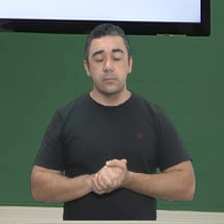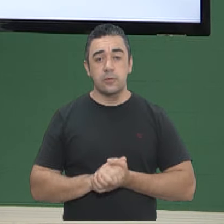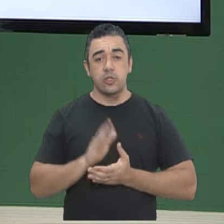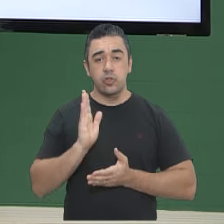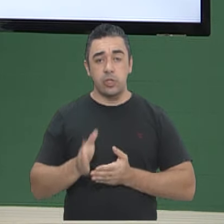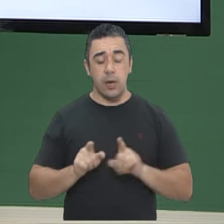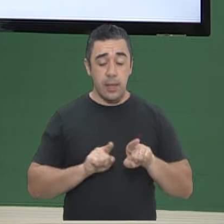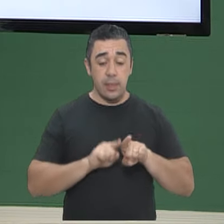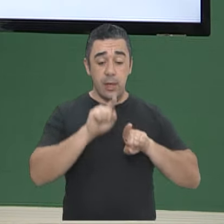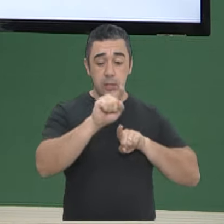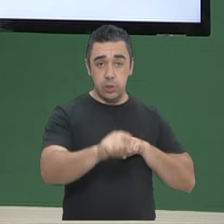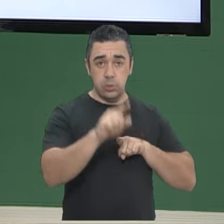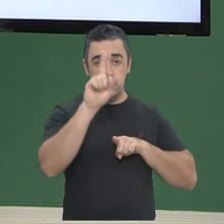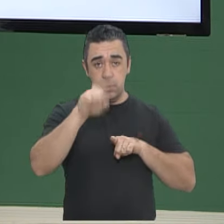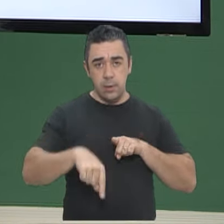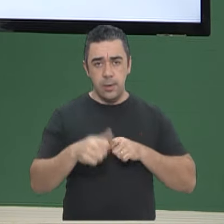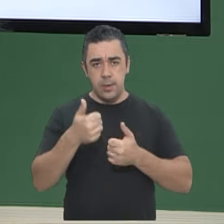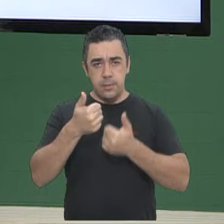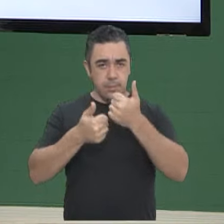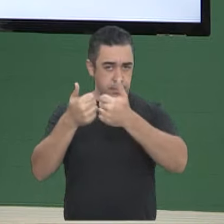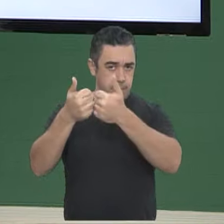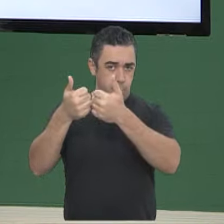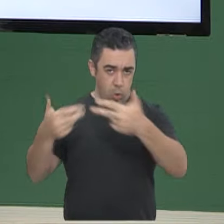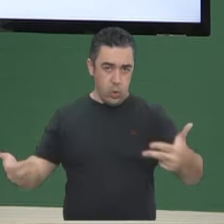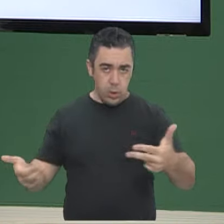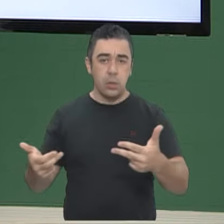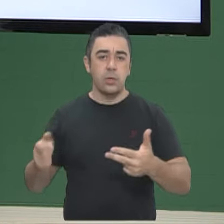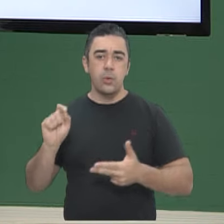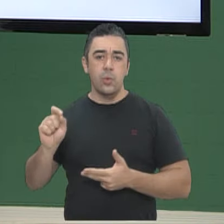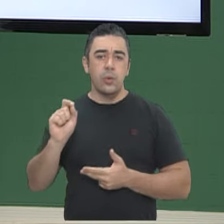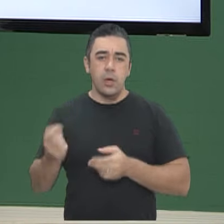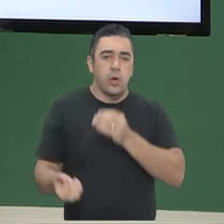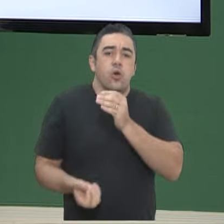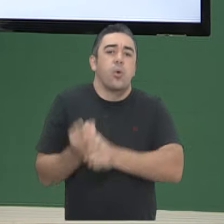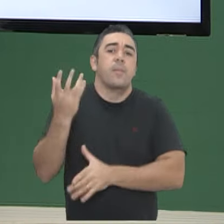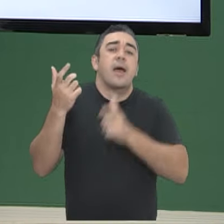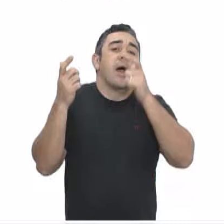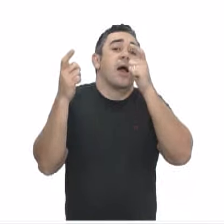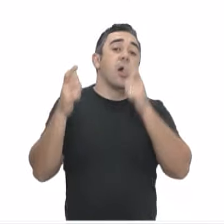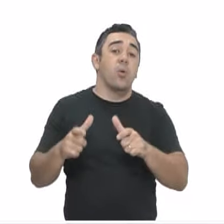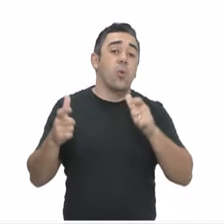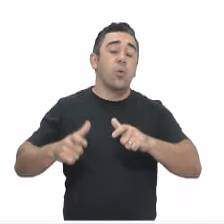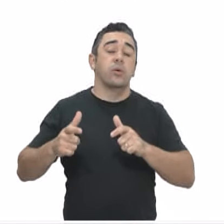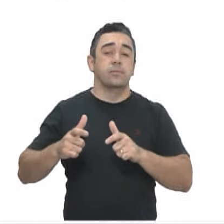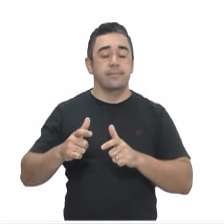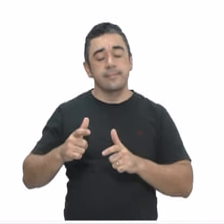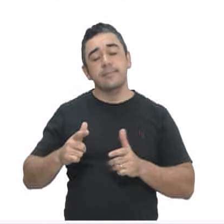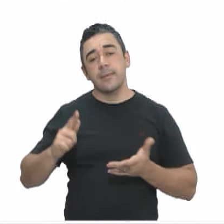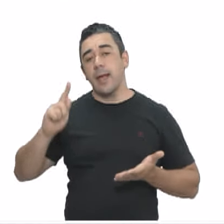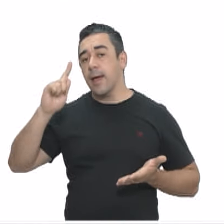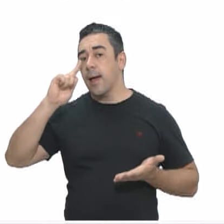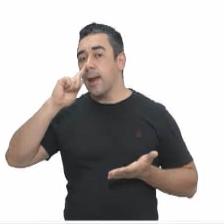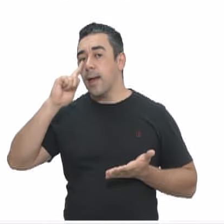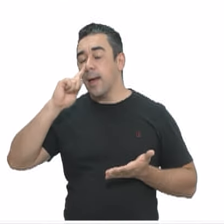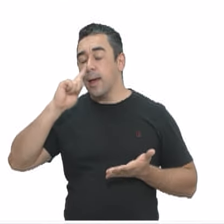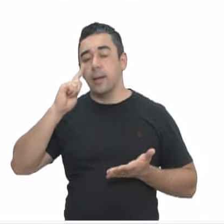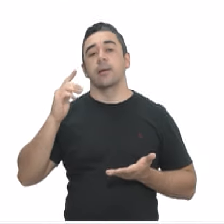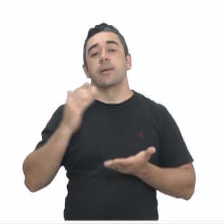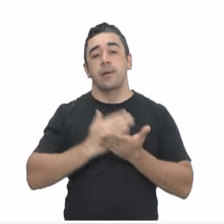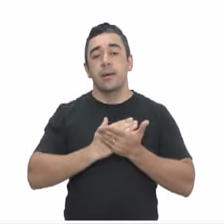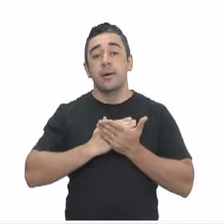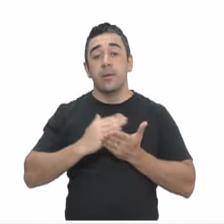enquanto esporte, ele se dá, então, chamado de berço do atletismo, na Grécia, onde